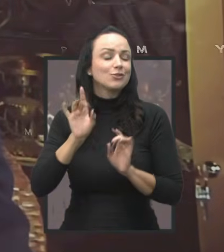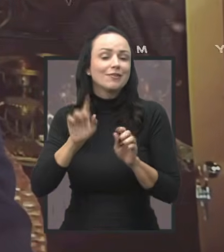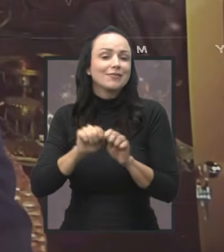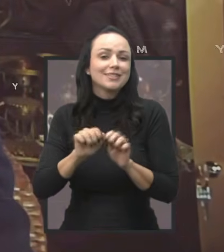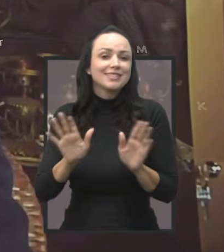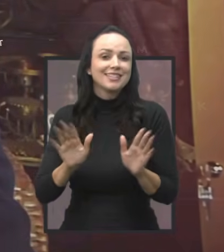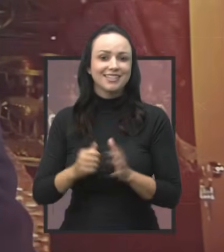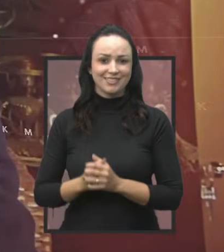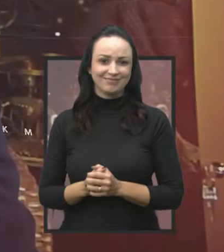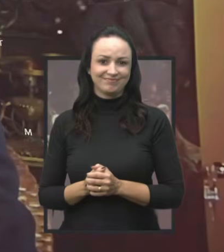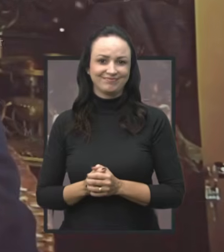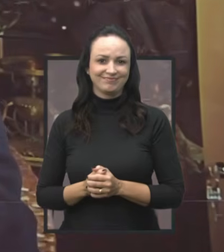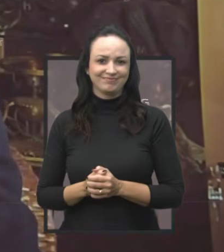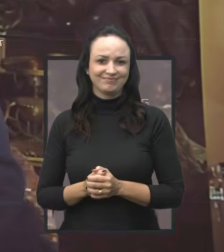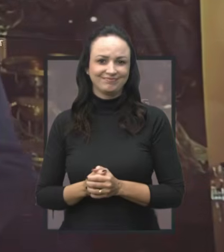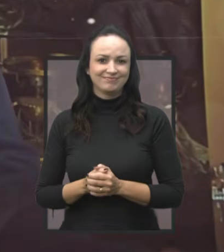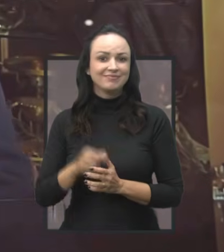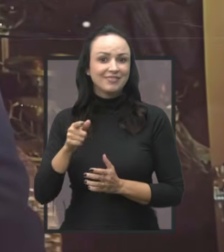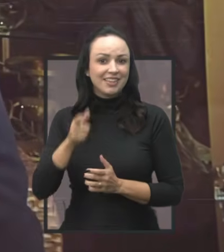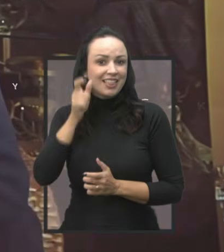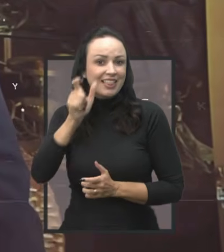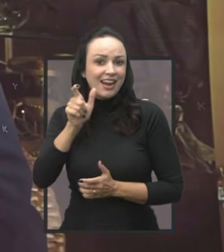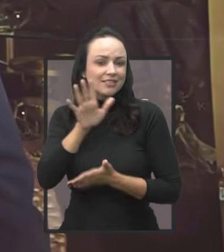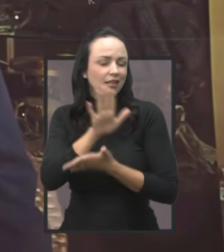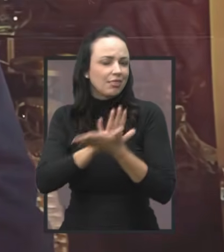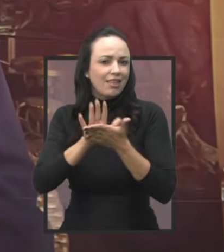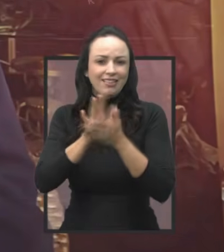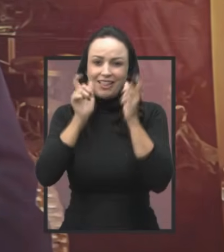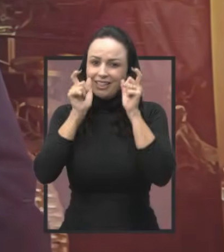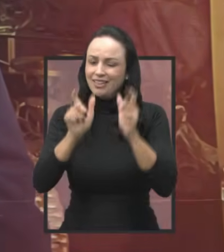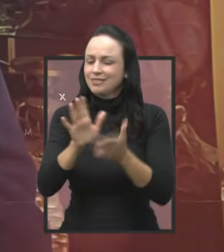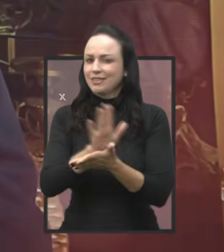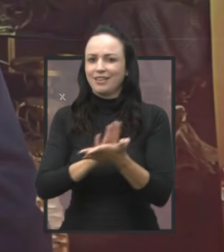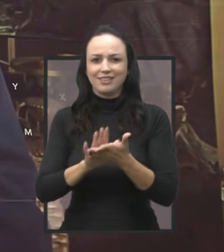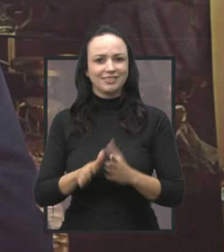fazia, sem interesse.